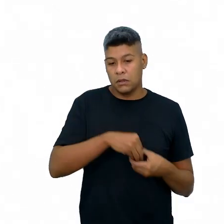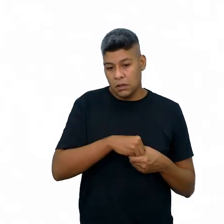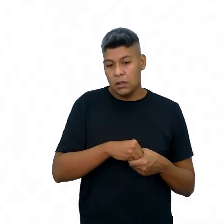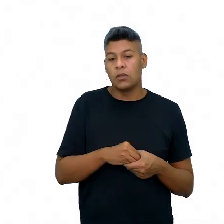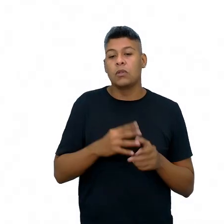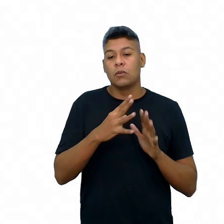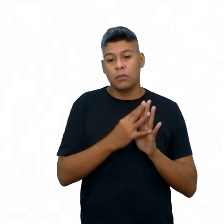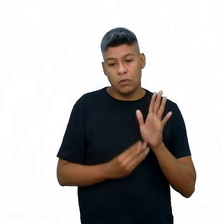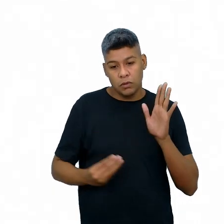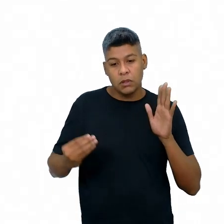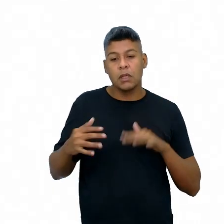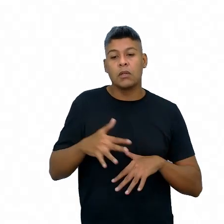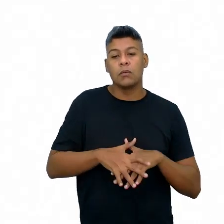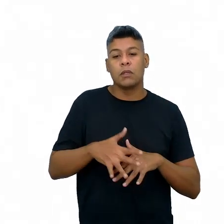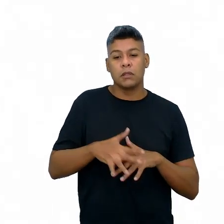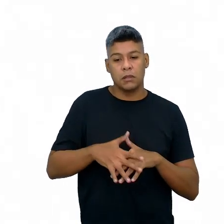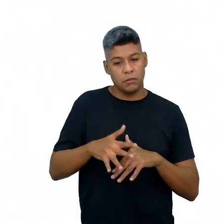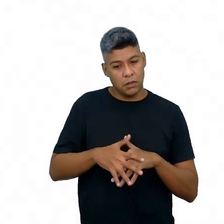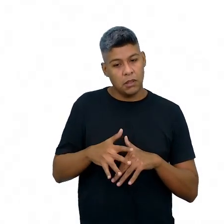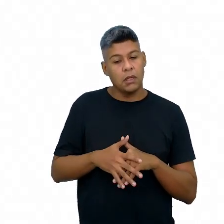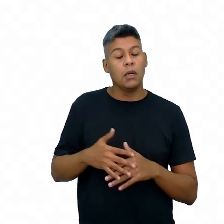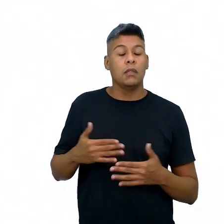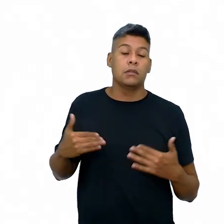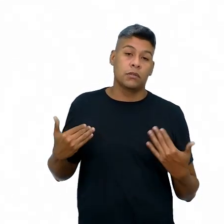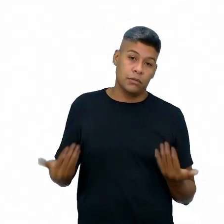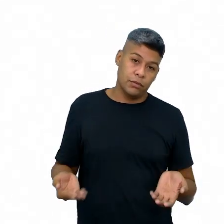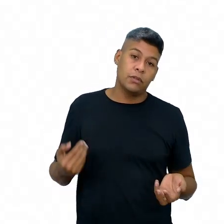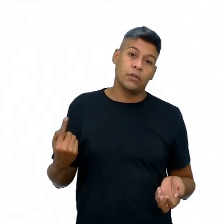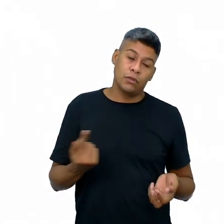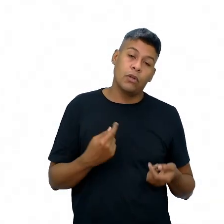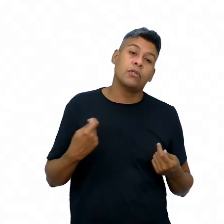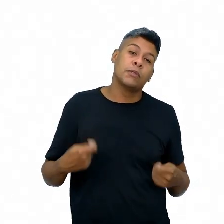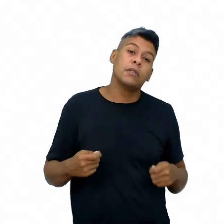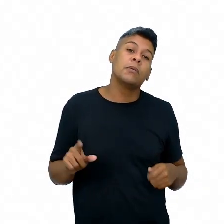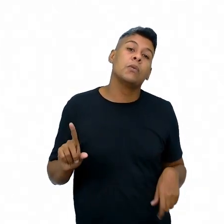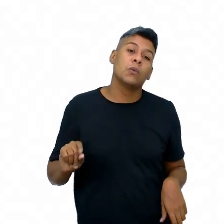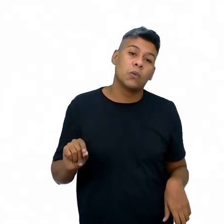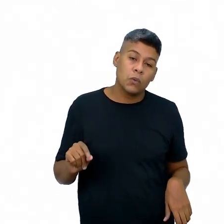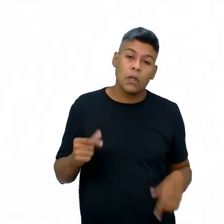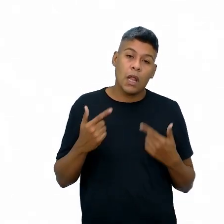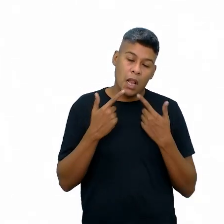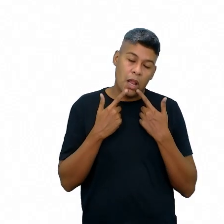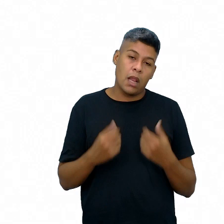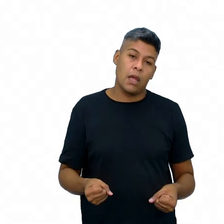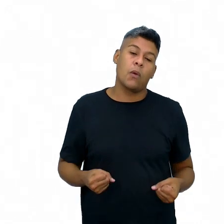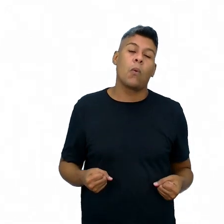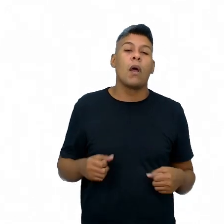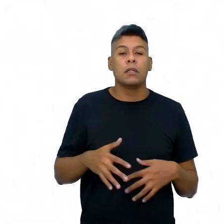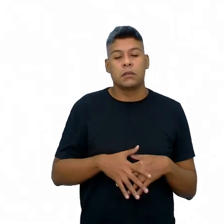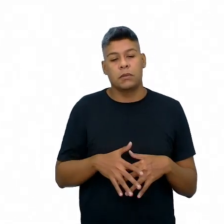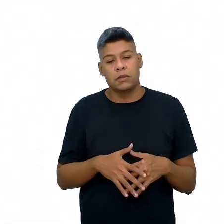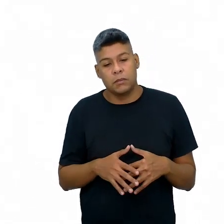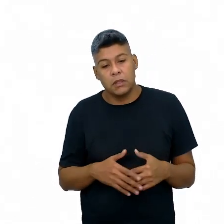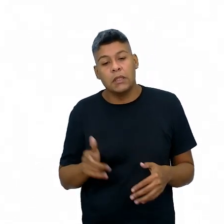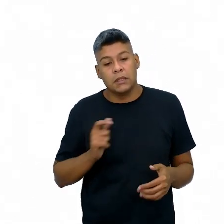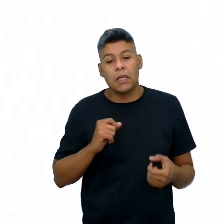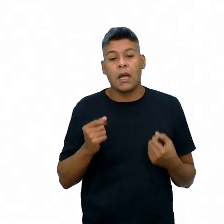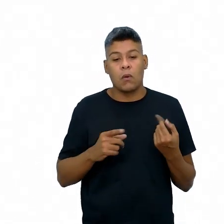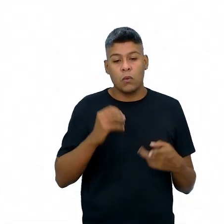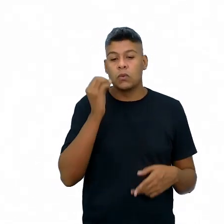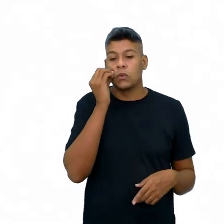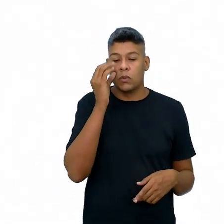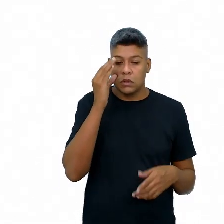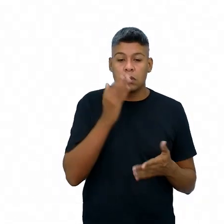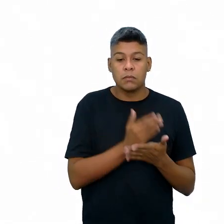desse modelo matemático, e por conta disso nós precisamos do quê? De uma linguagem matemática, né? Ter alguns